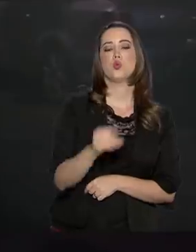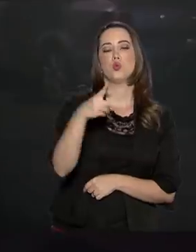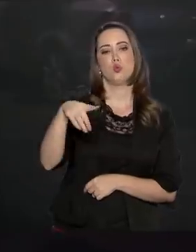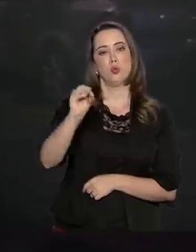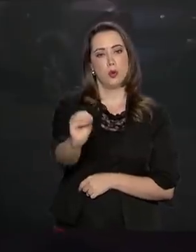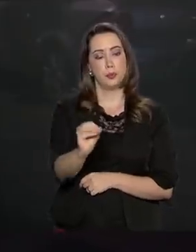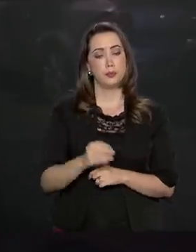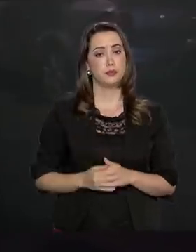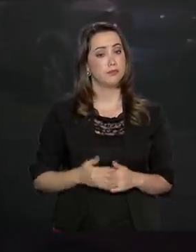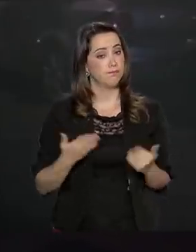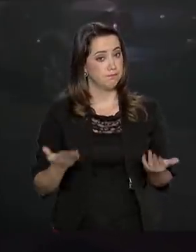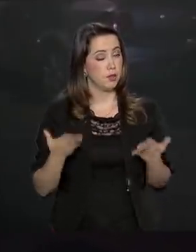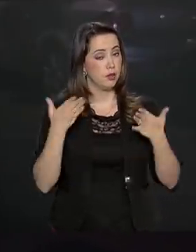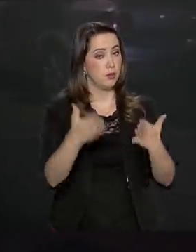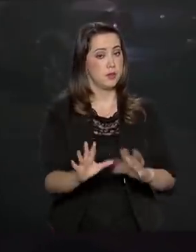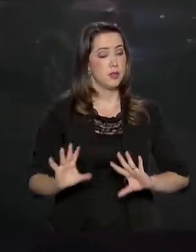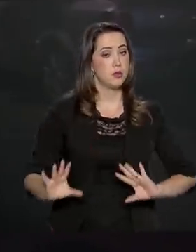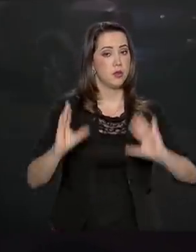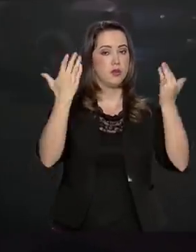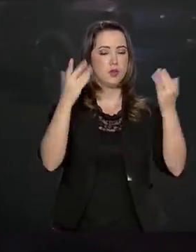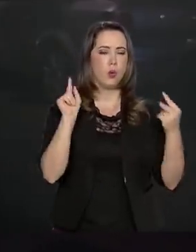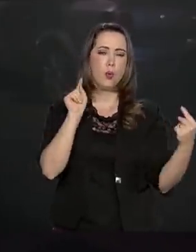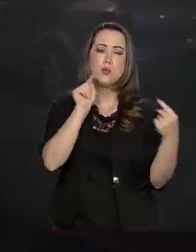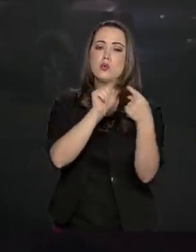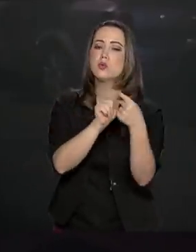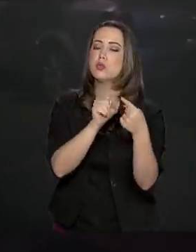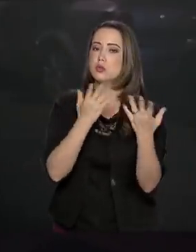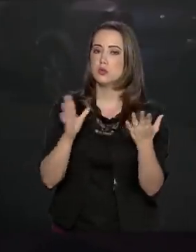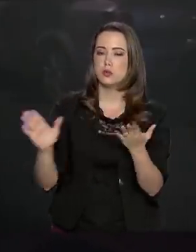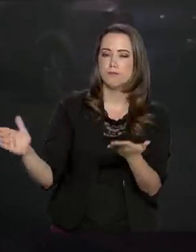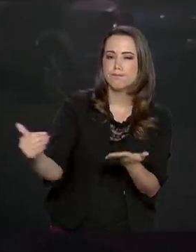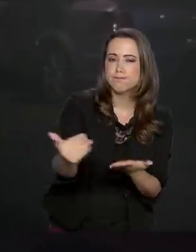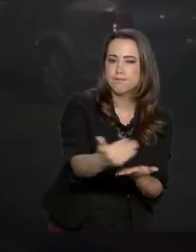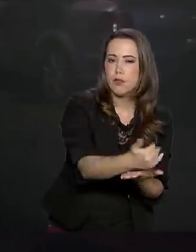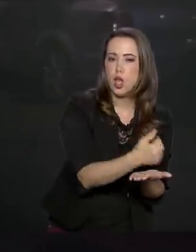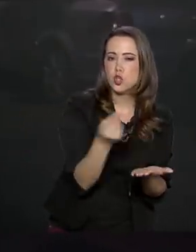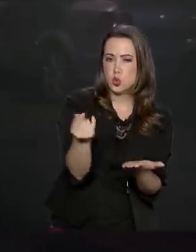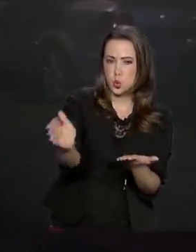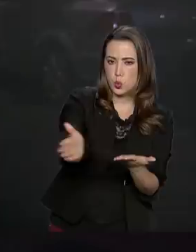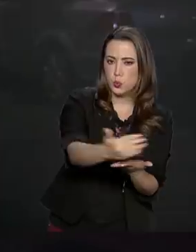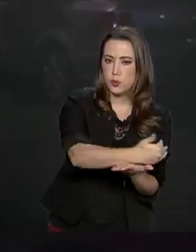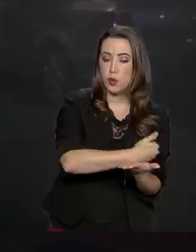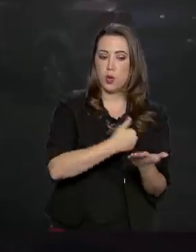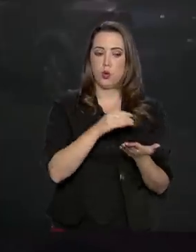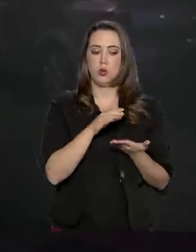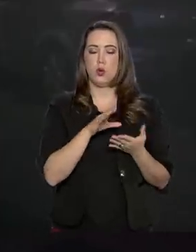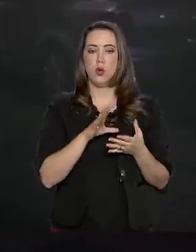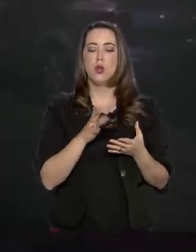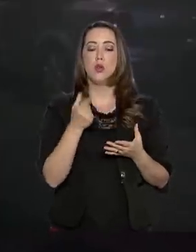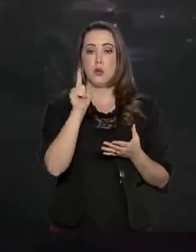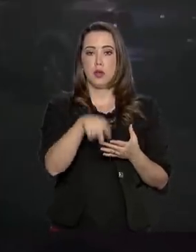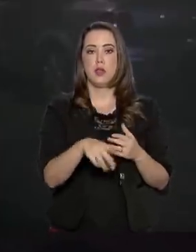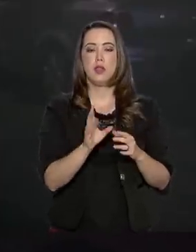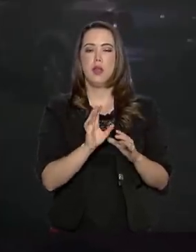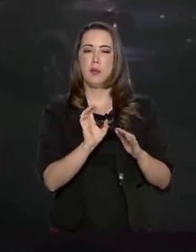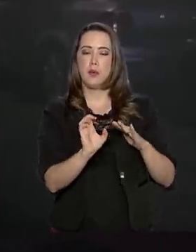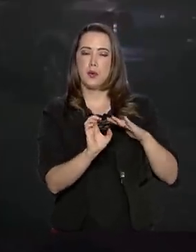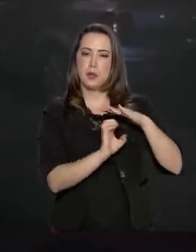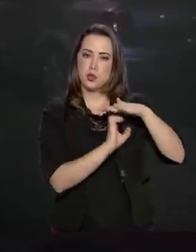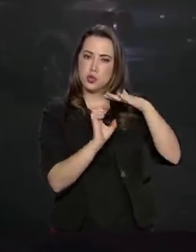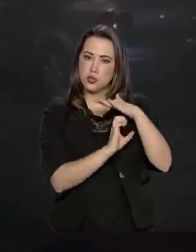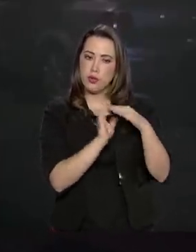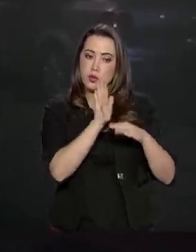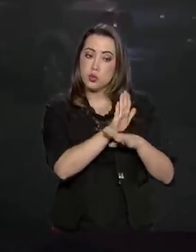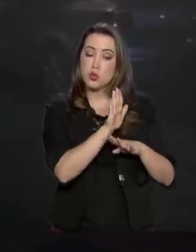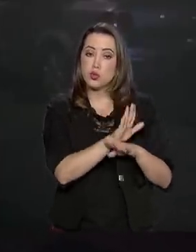Júnior. Eles participaram desse evento que teve por objetivo arrecadar fundos para a Unibis, que é uma entidade